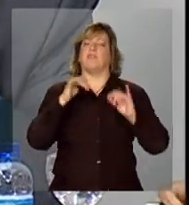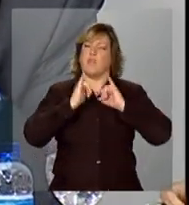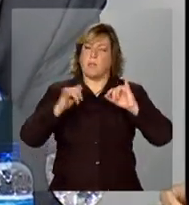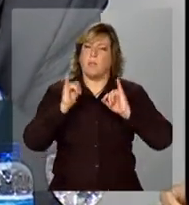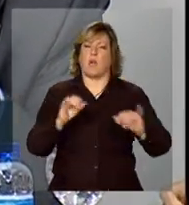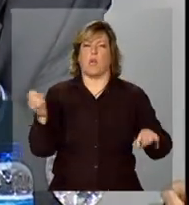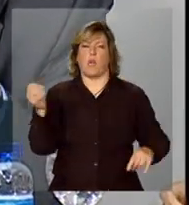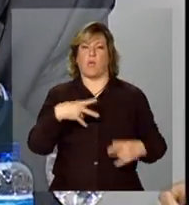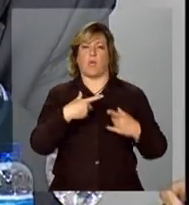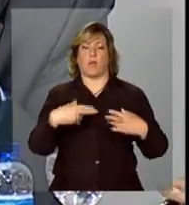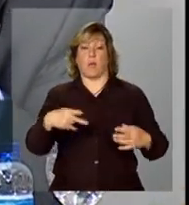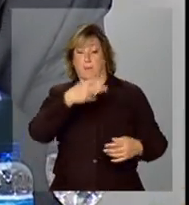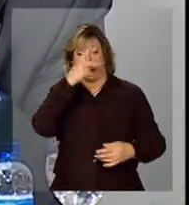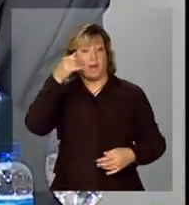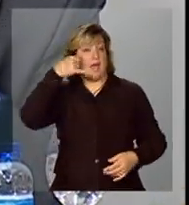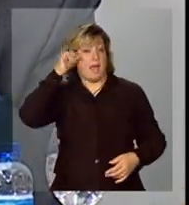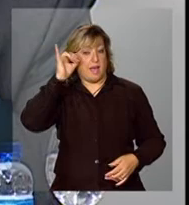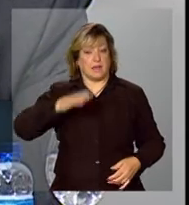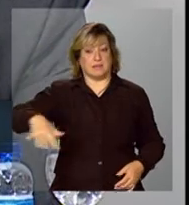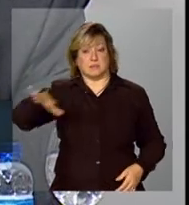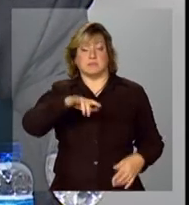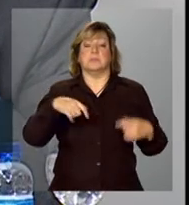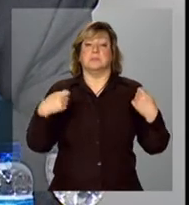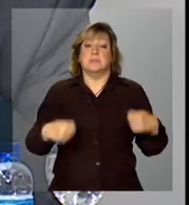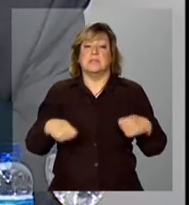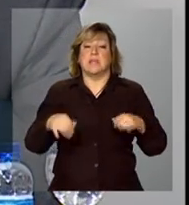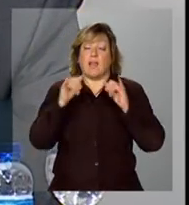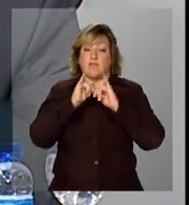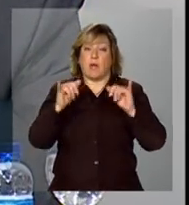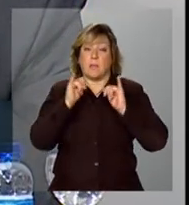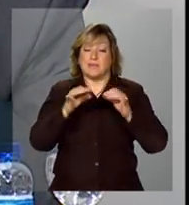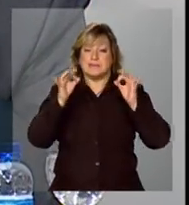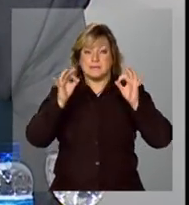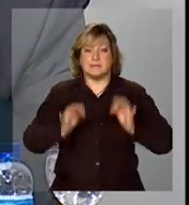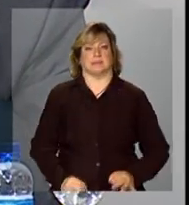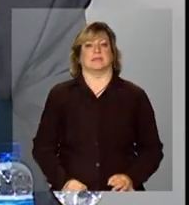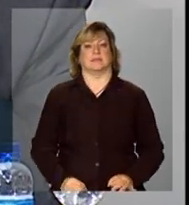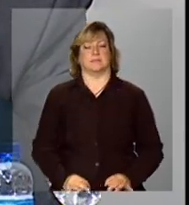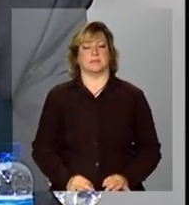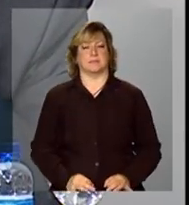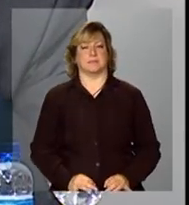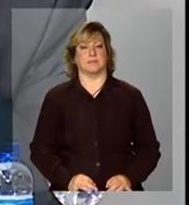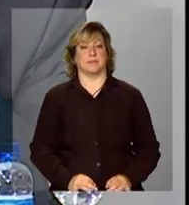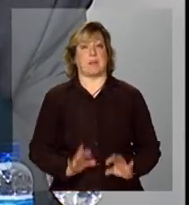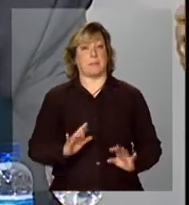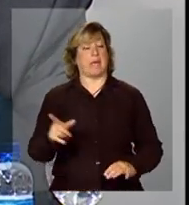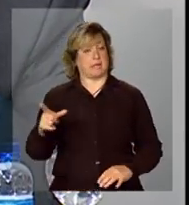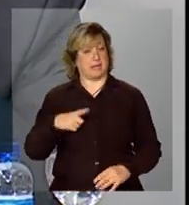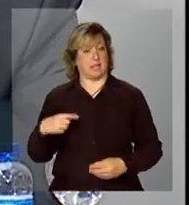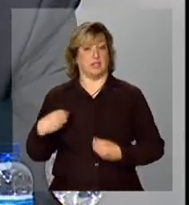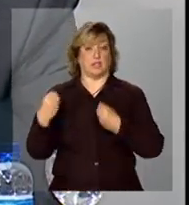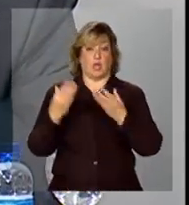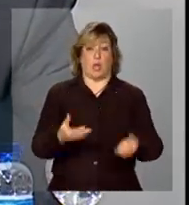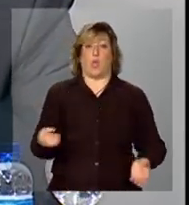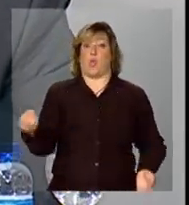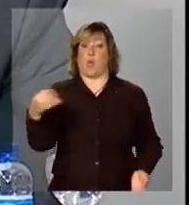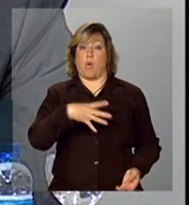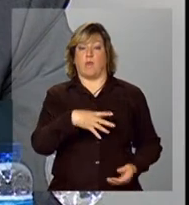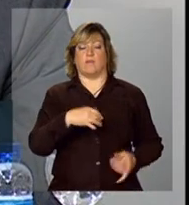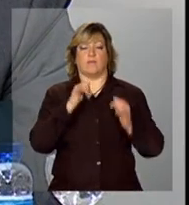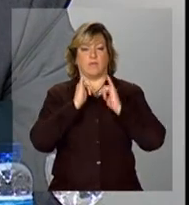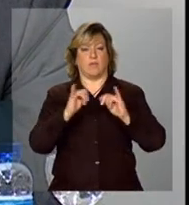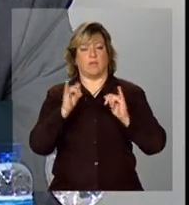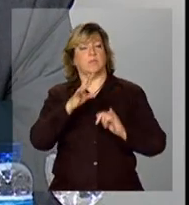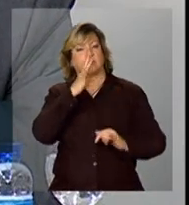informações novas, que o pessoal do gado ainda carece de informações precisas. Não é? E agora ele trouxe uma série de informações novas, muito